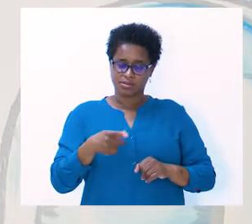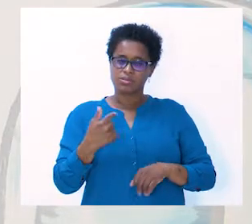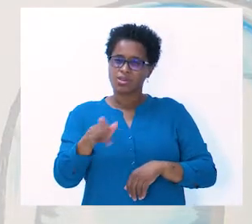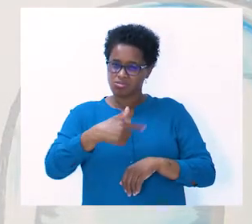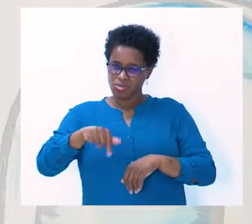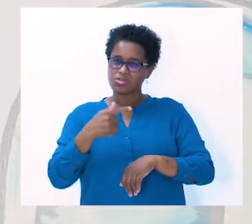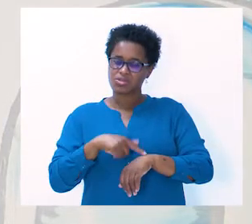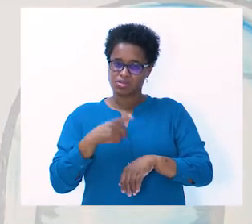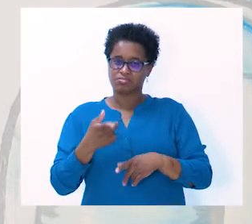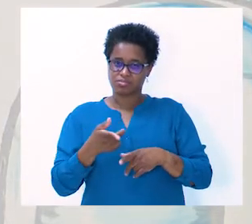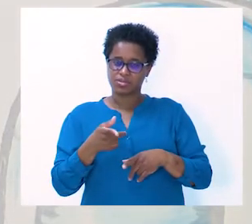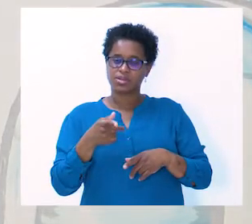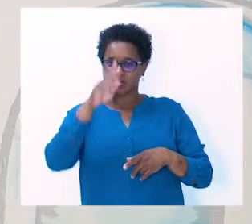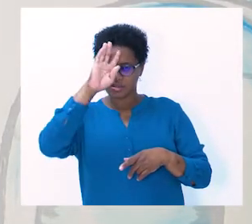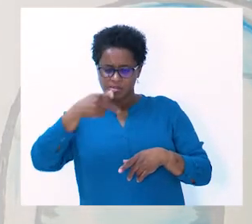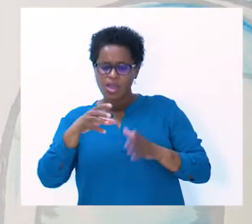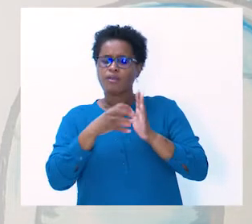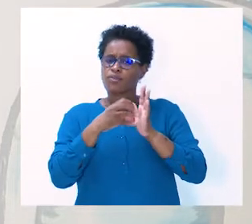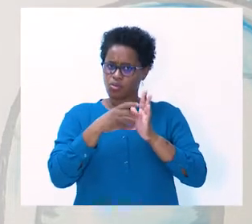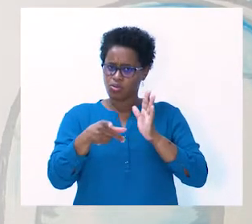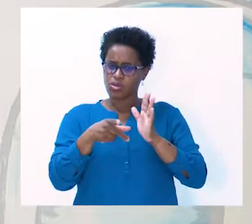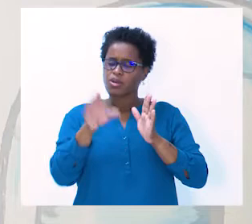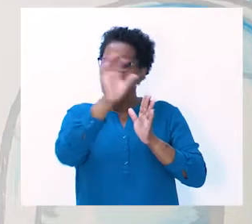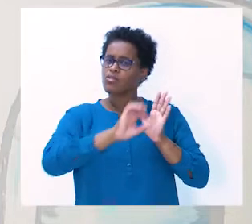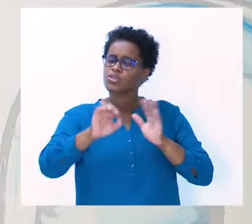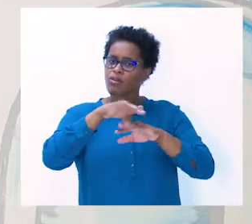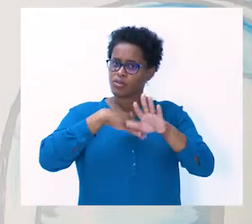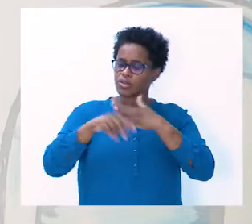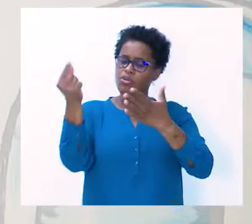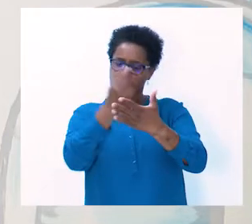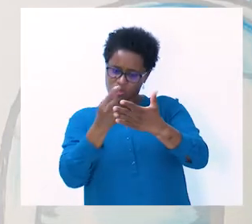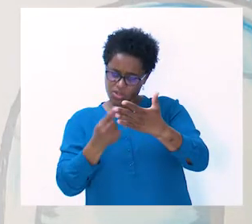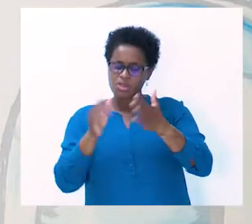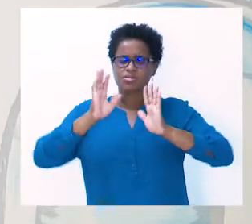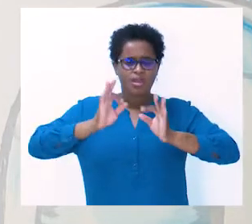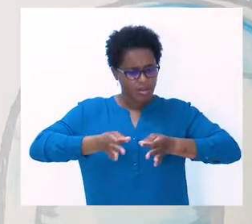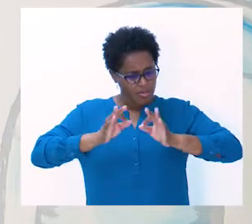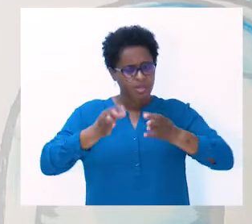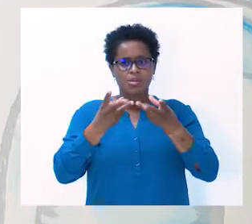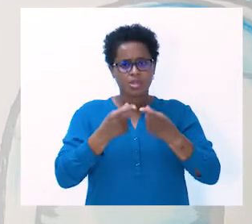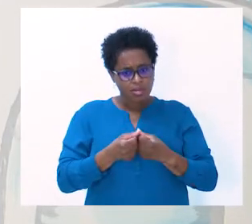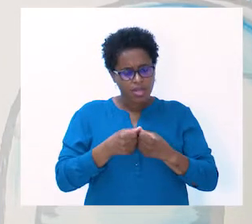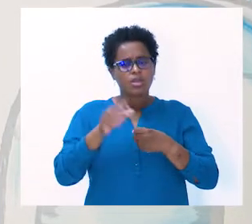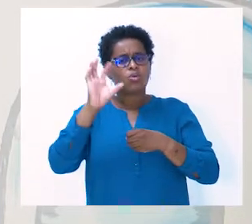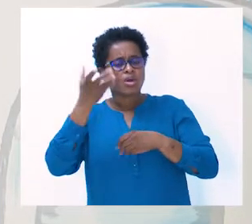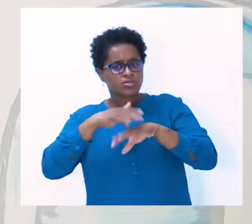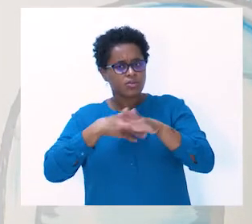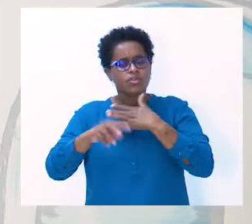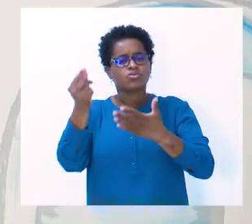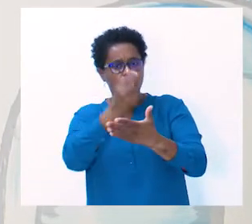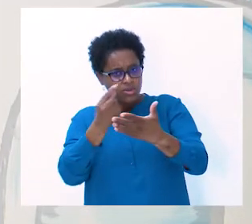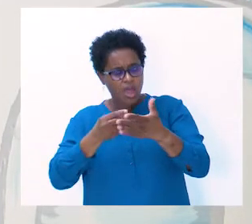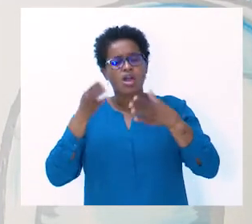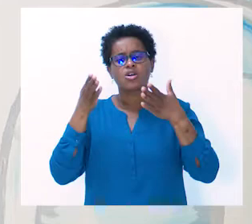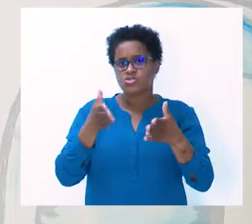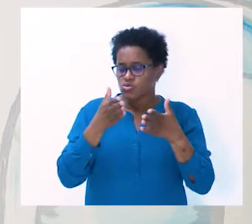Nós temos que considerar a figura. Vocês vão fazer um desenho. Sempre na matemática, ao fazer um